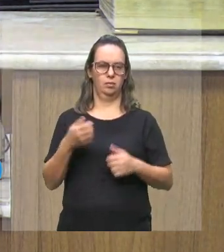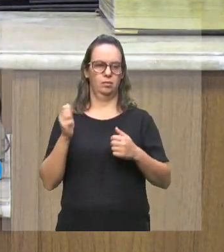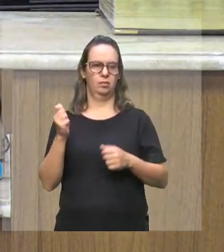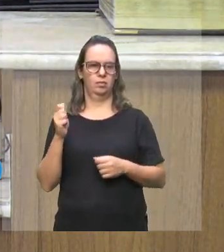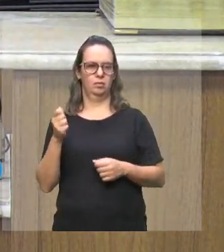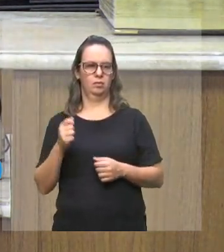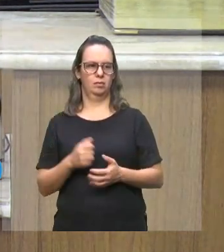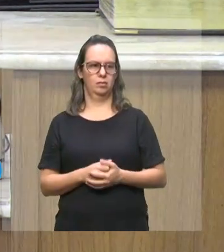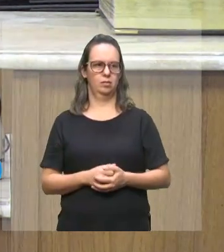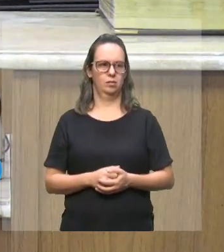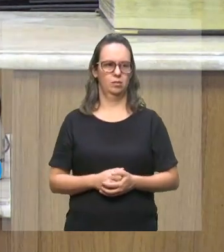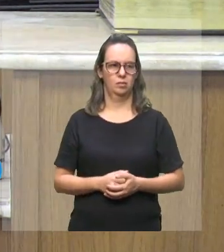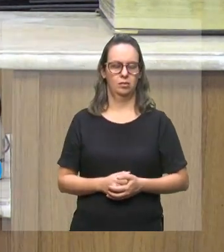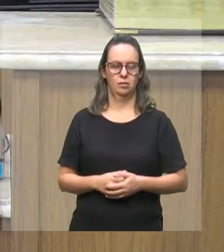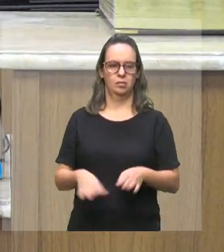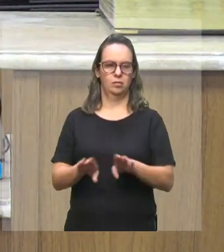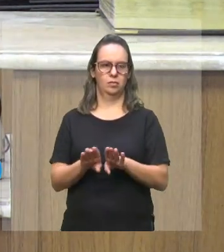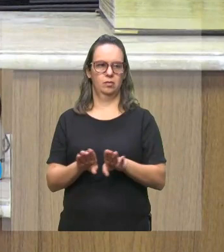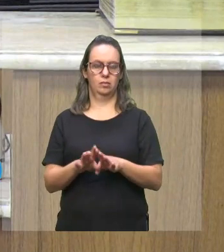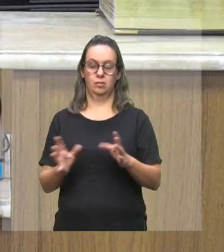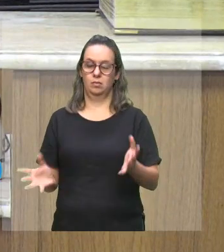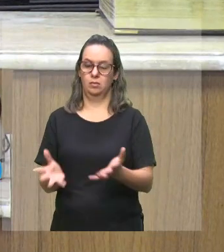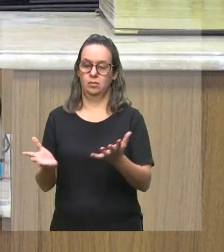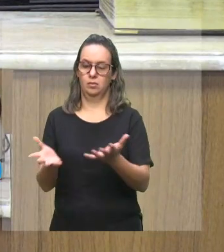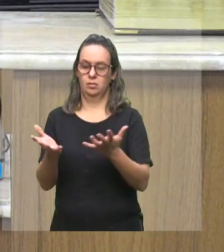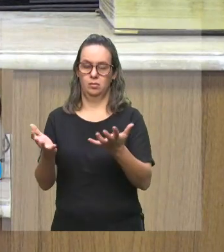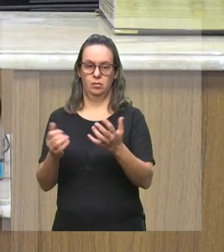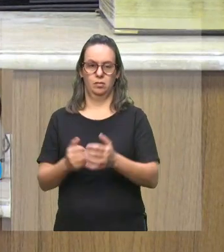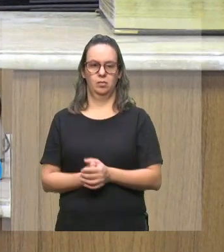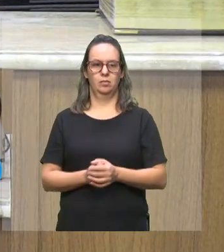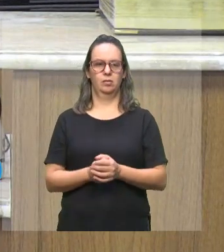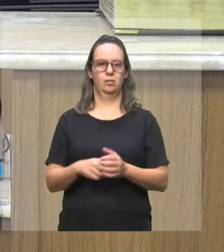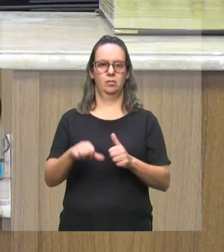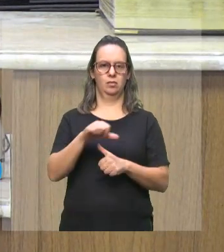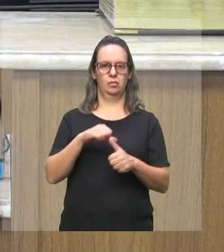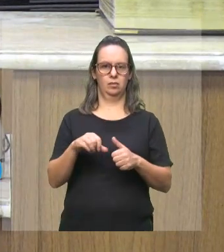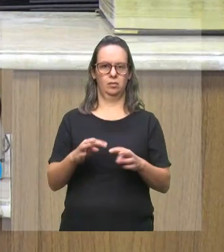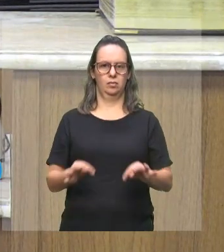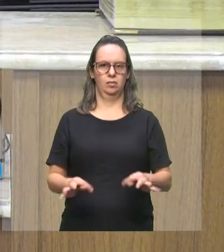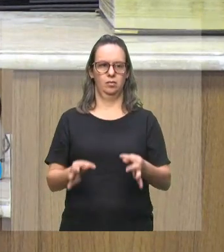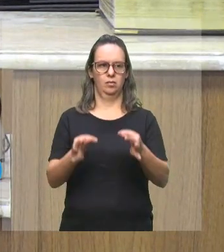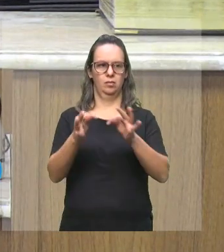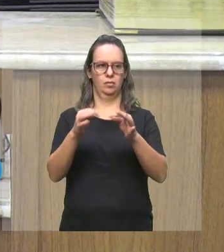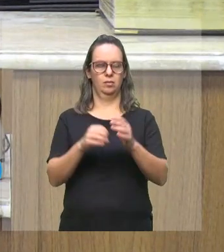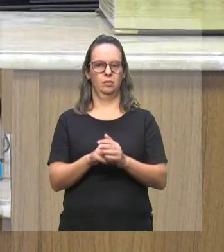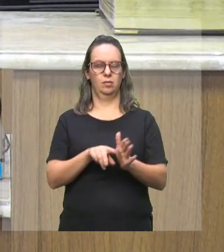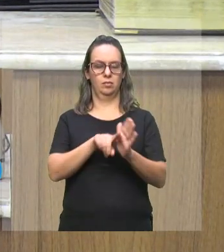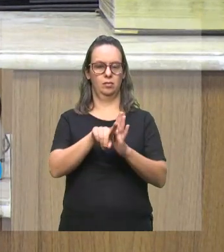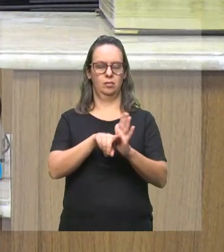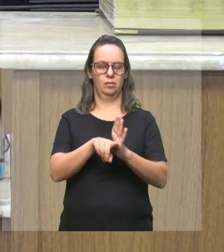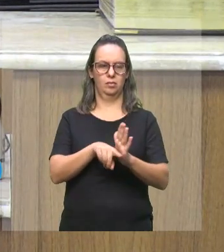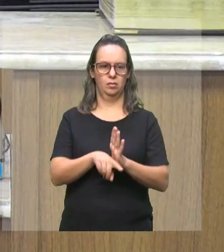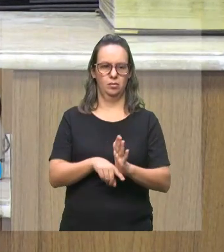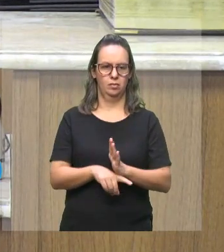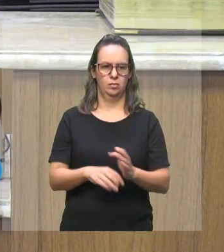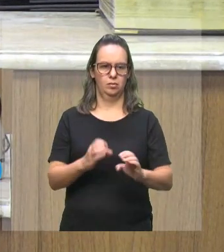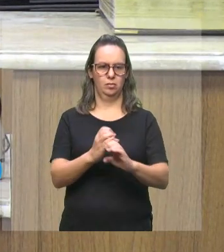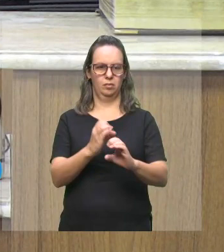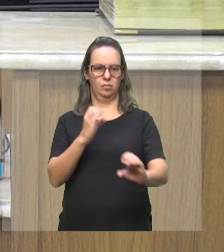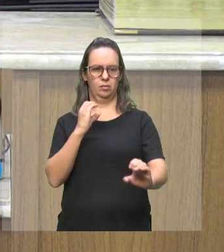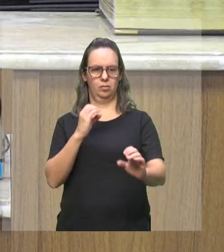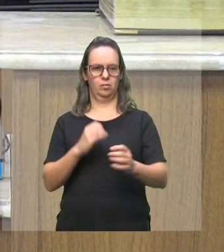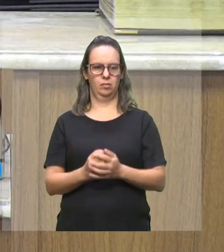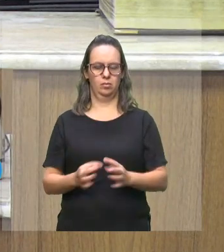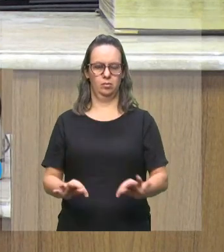sobre medidas de incentivo à inovação tecnológica, à pesquisa científica e tecnológica,